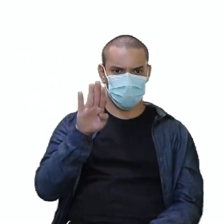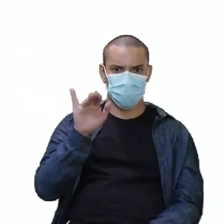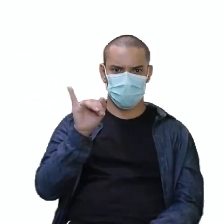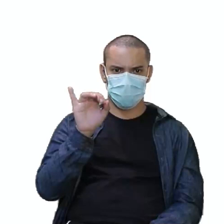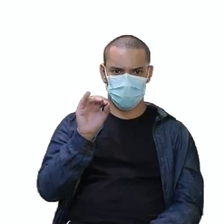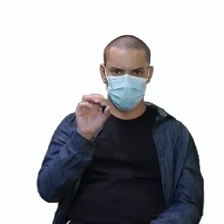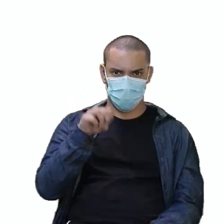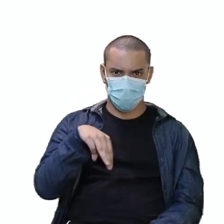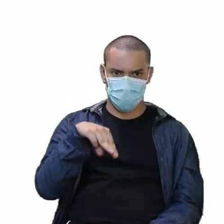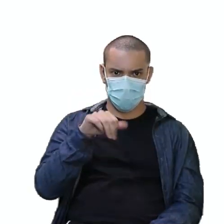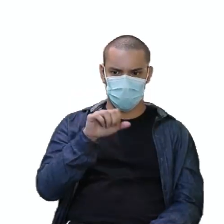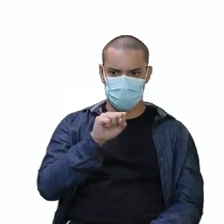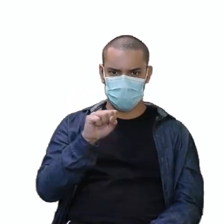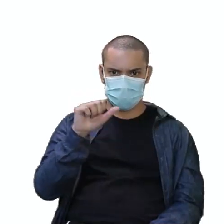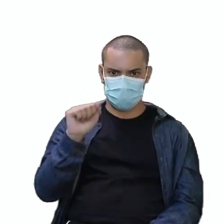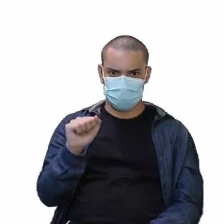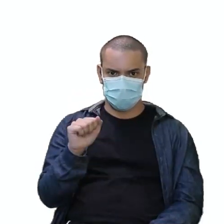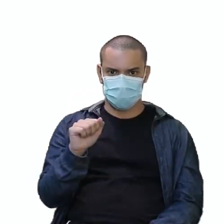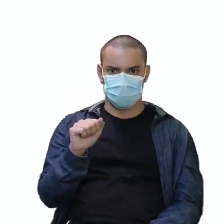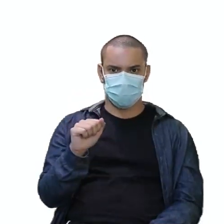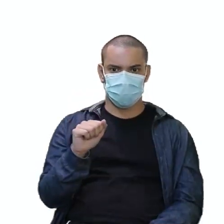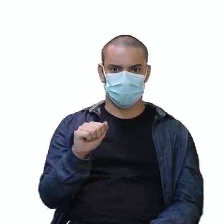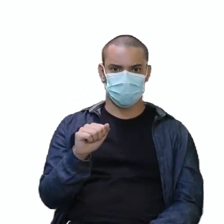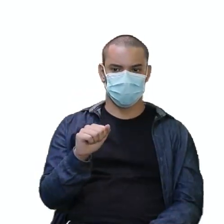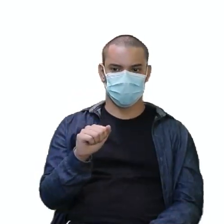de biomassa...